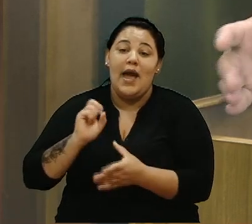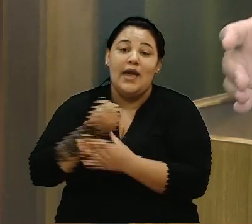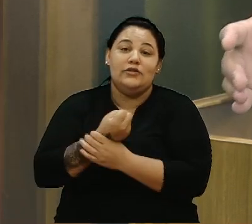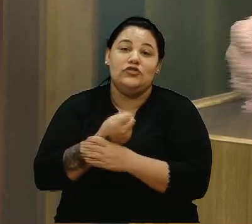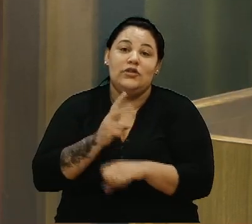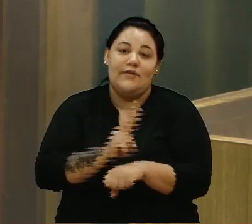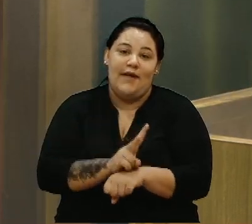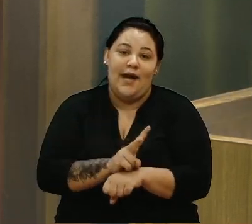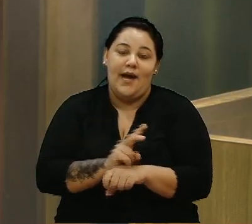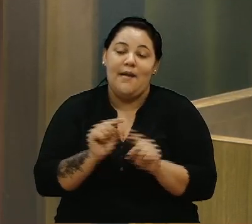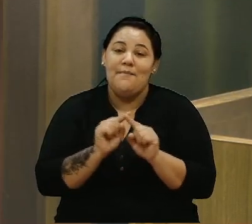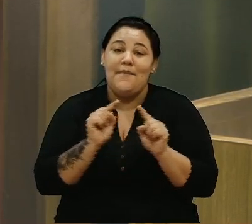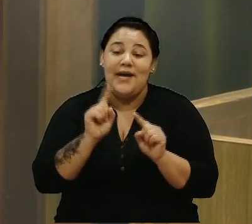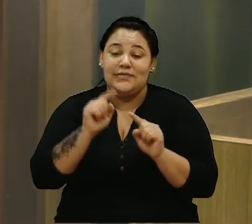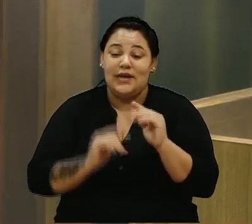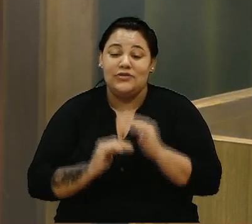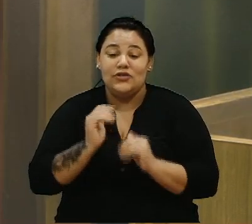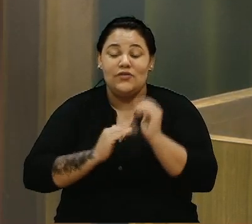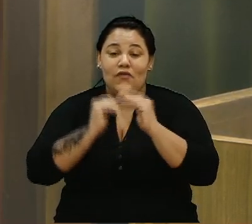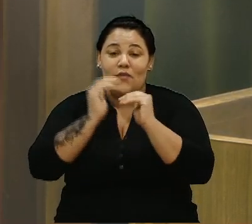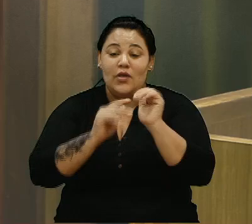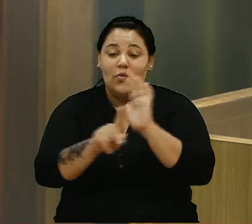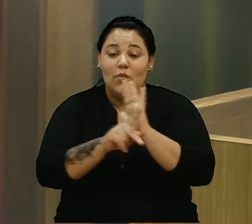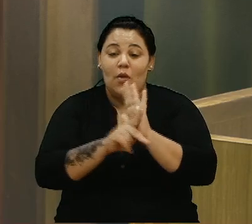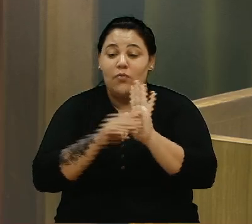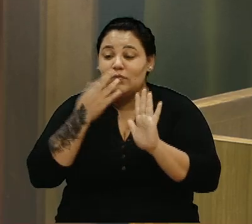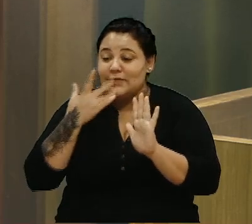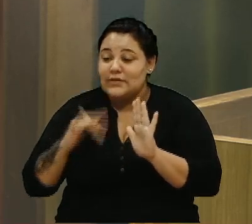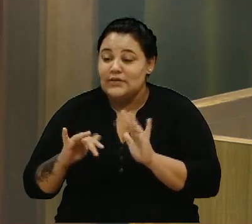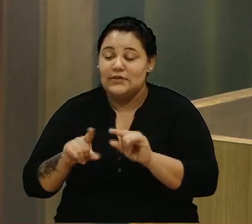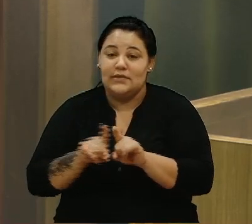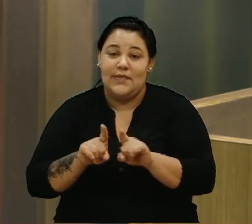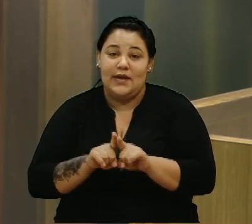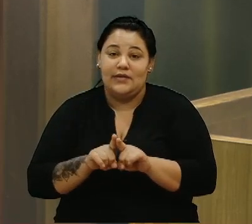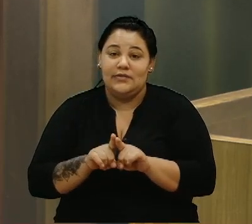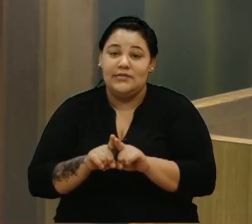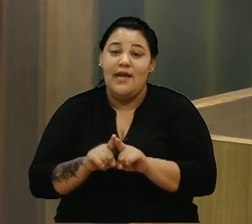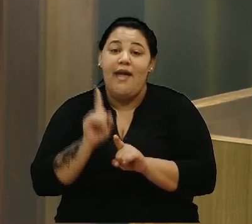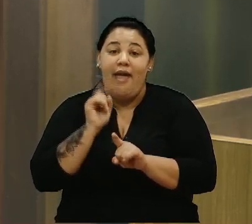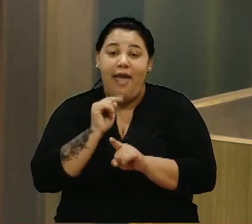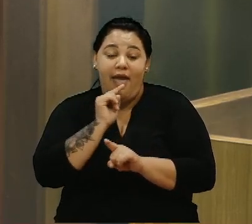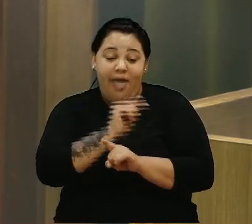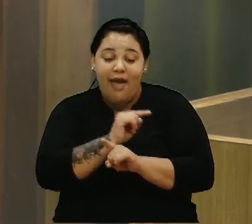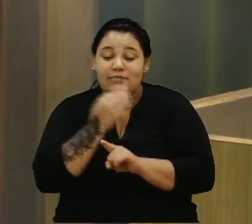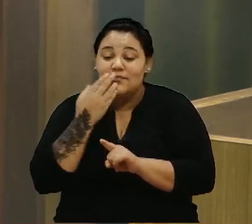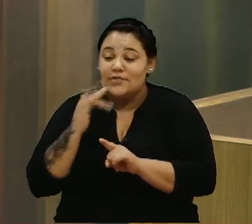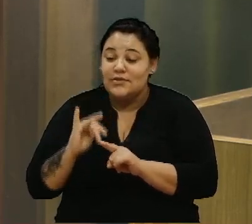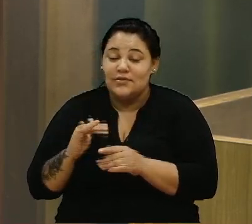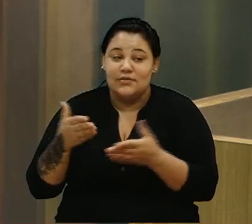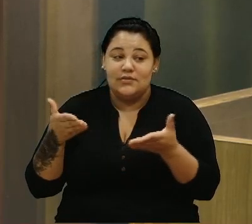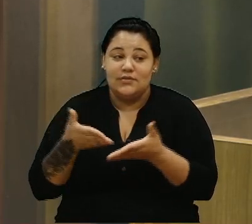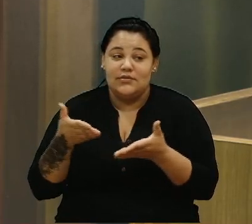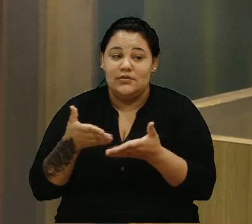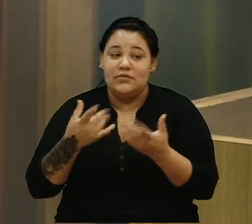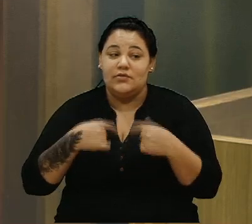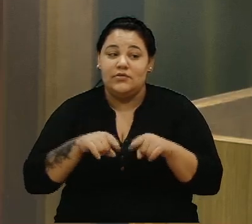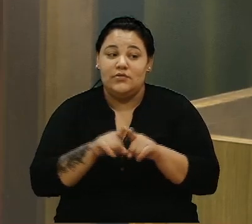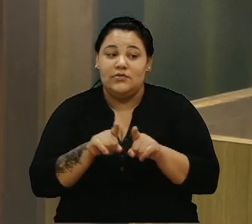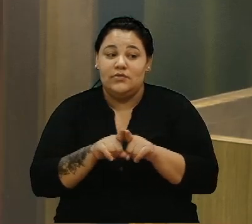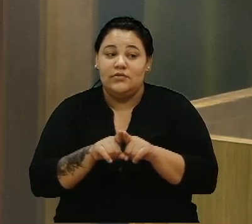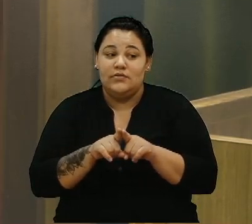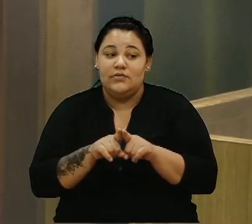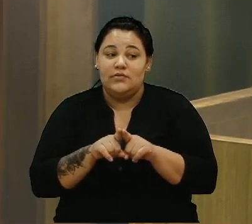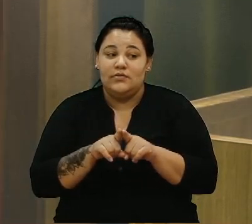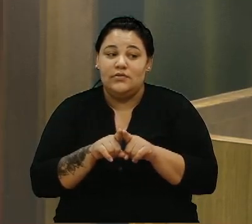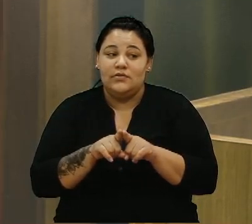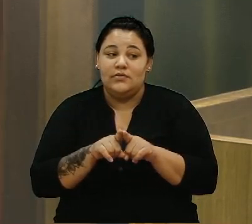vaga, mas são o desenvolvimento das nossas crianças. São essas crianças hoje que daqui 20 anos vão estar aqui,